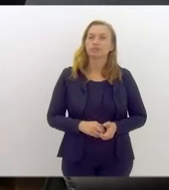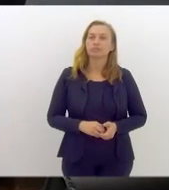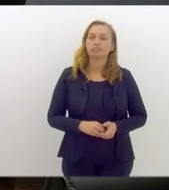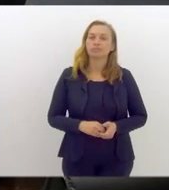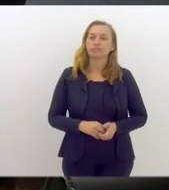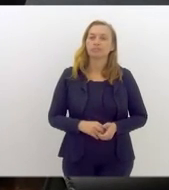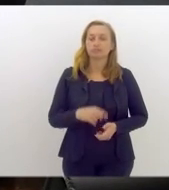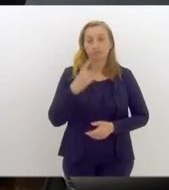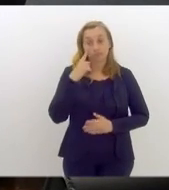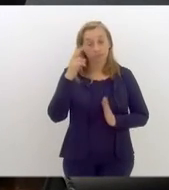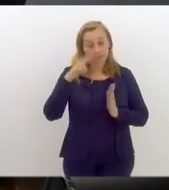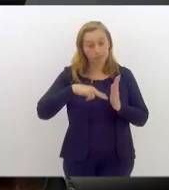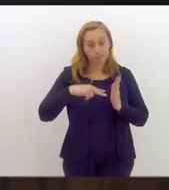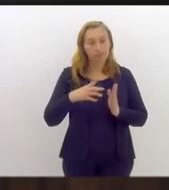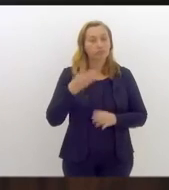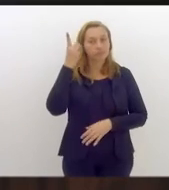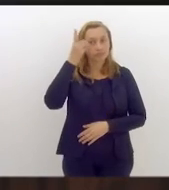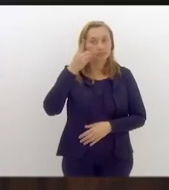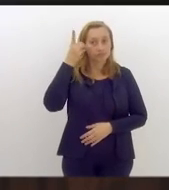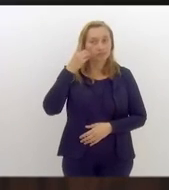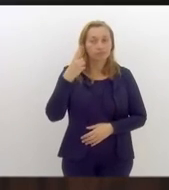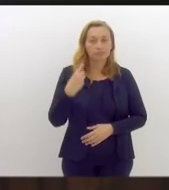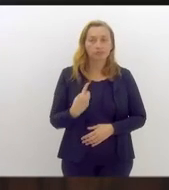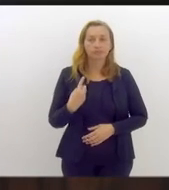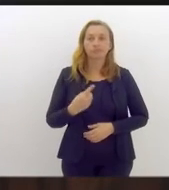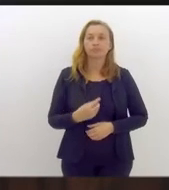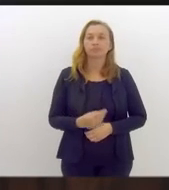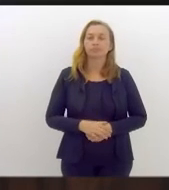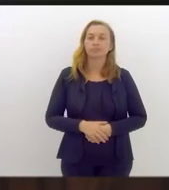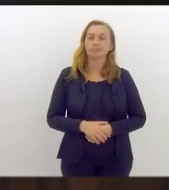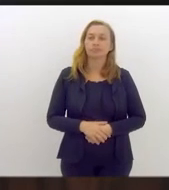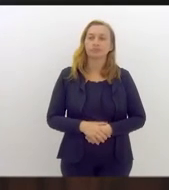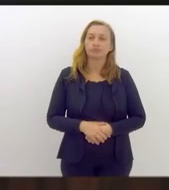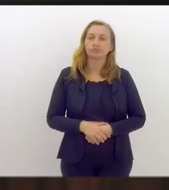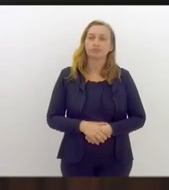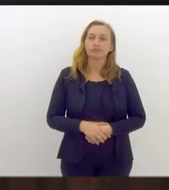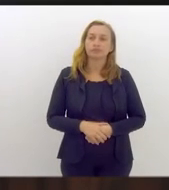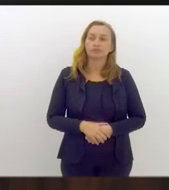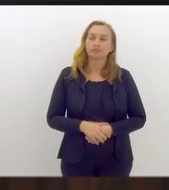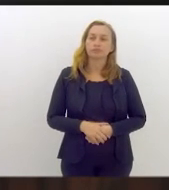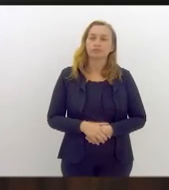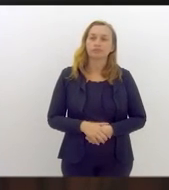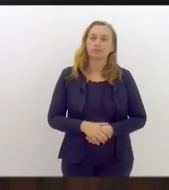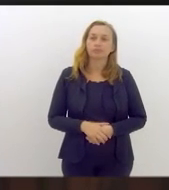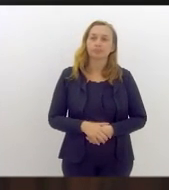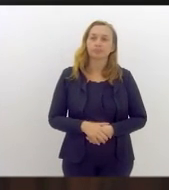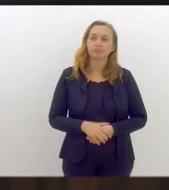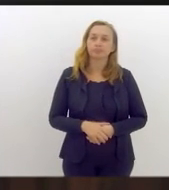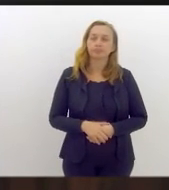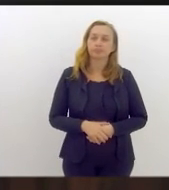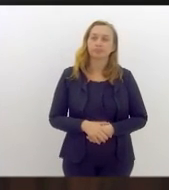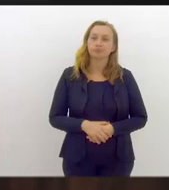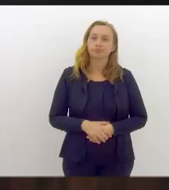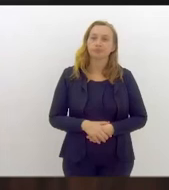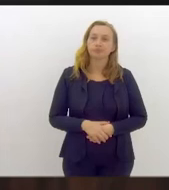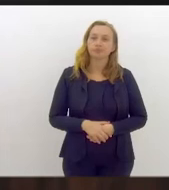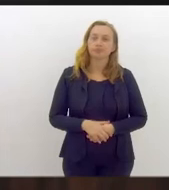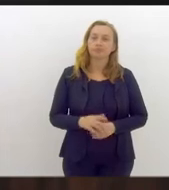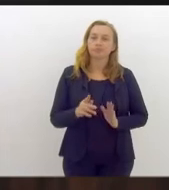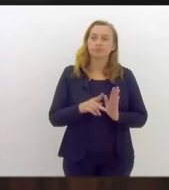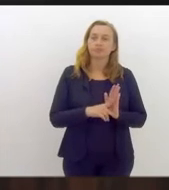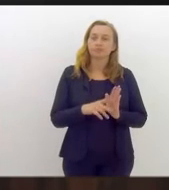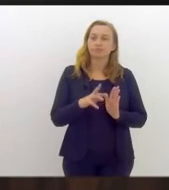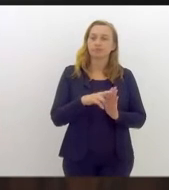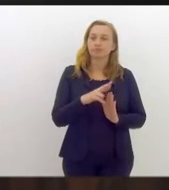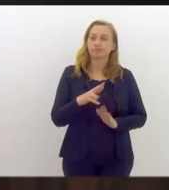Eu vou ler aqui os da Dani, esses dois. Então, vamos lá. O projeto de